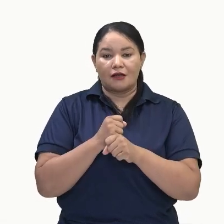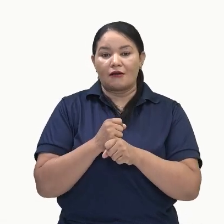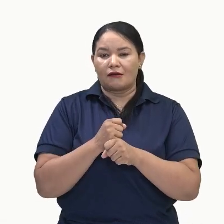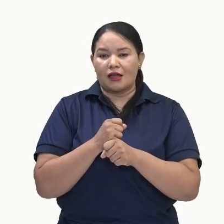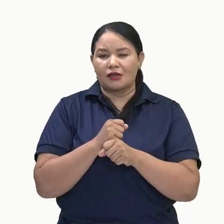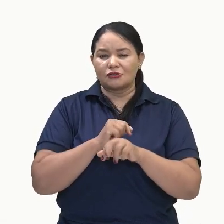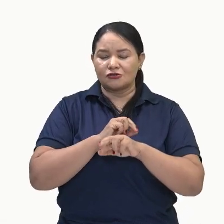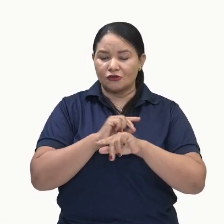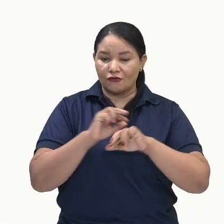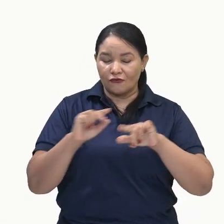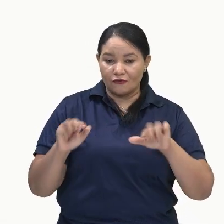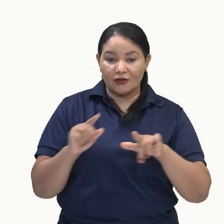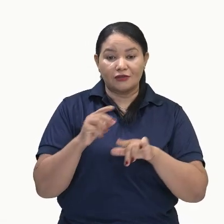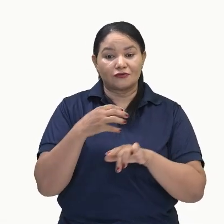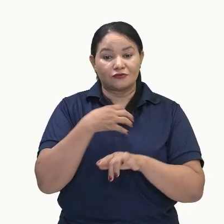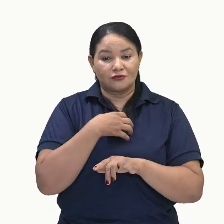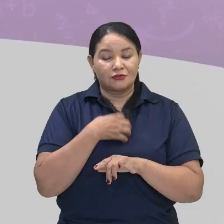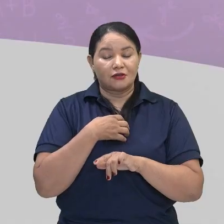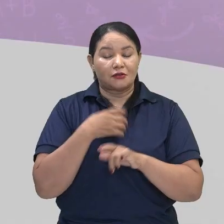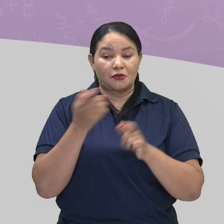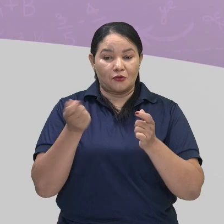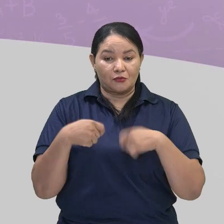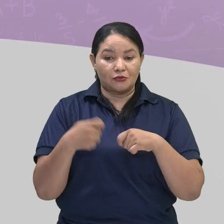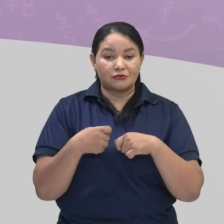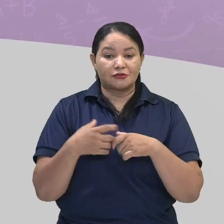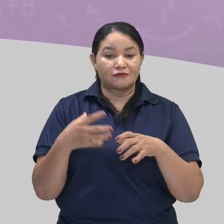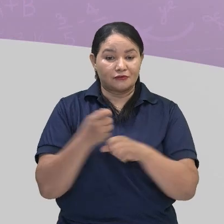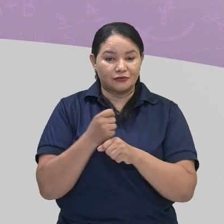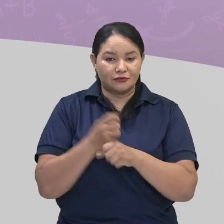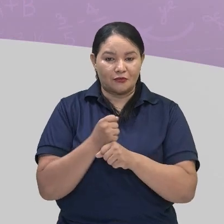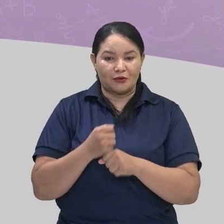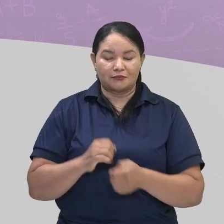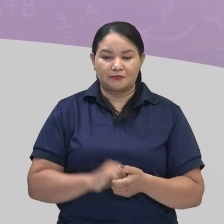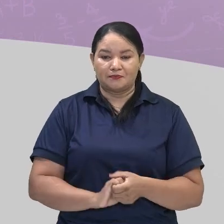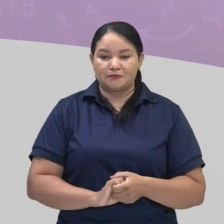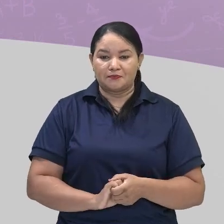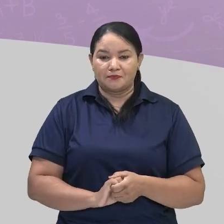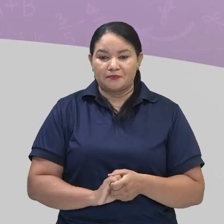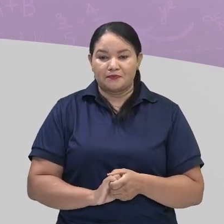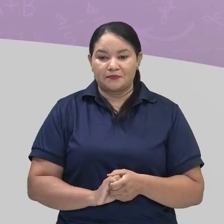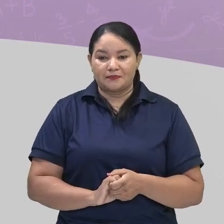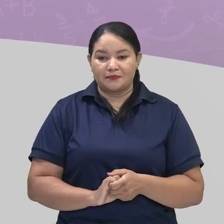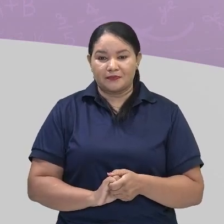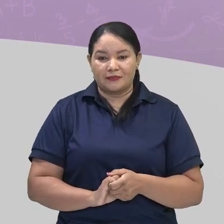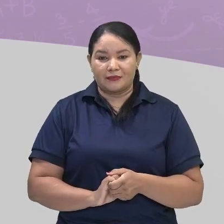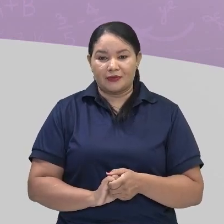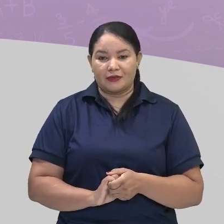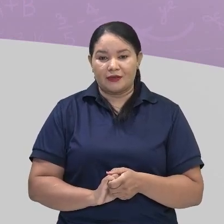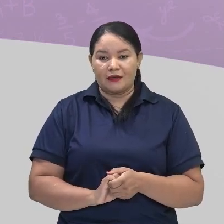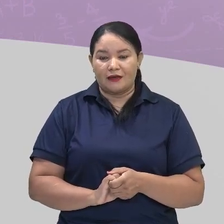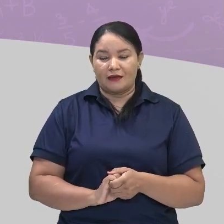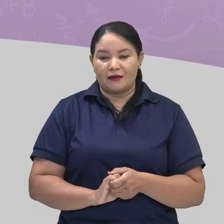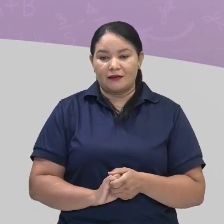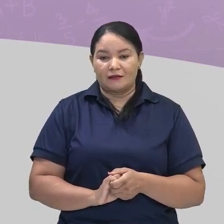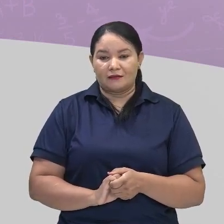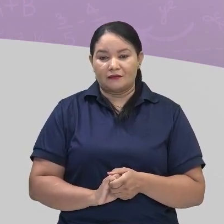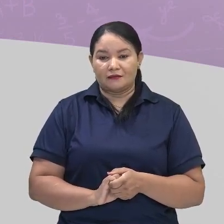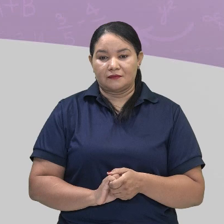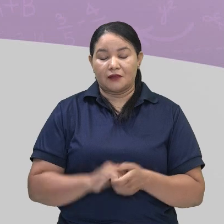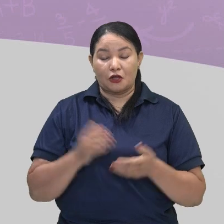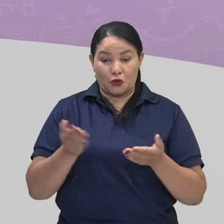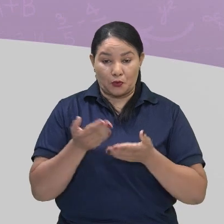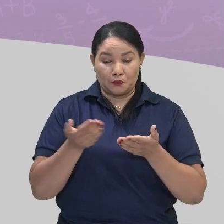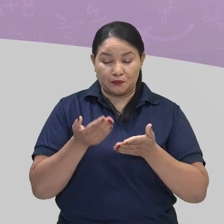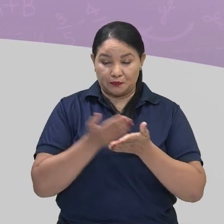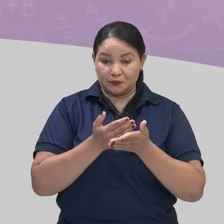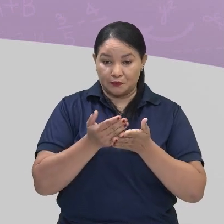várias maneiras da gente fazer esse cálculo, tá bom? Existem várias maneiras, mas claro, nesse nosso primeiro momento